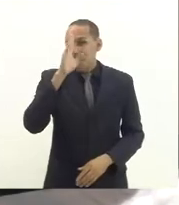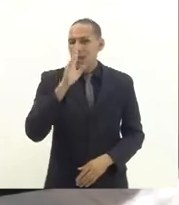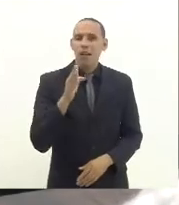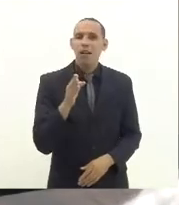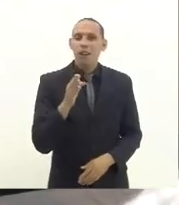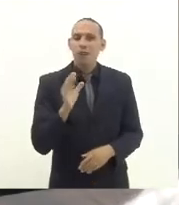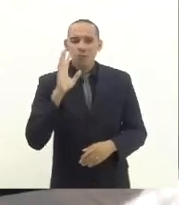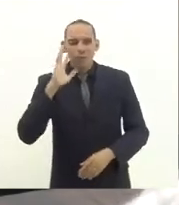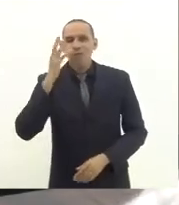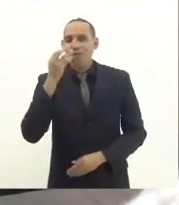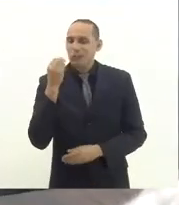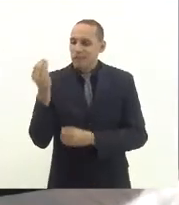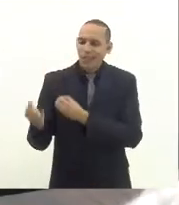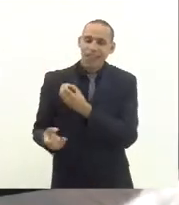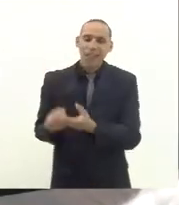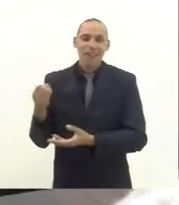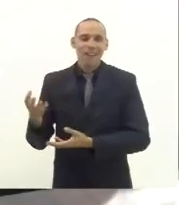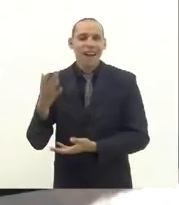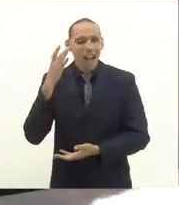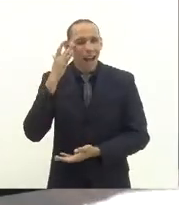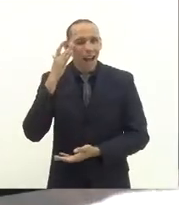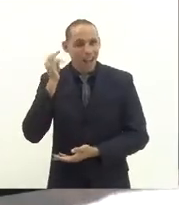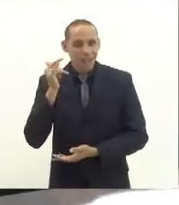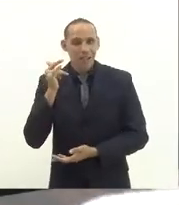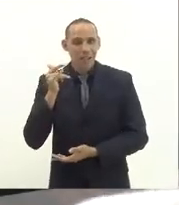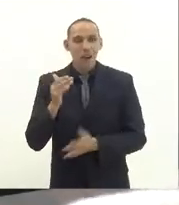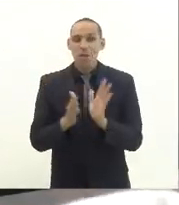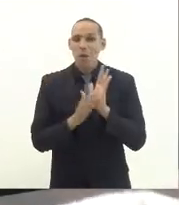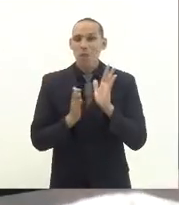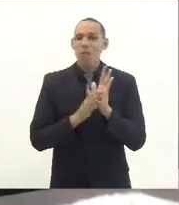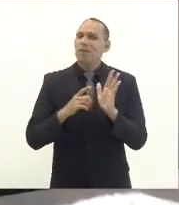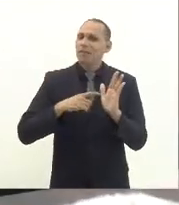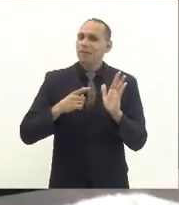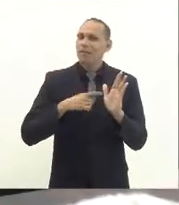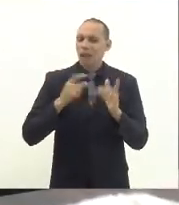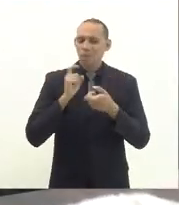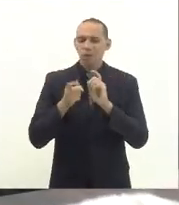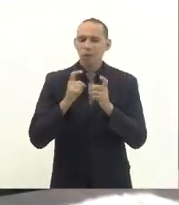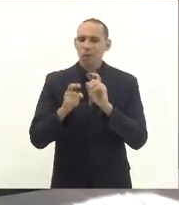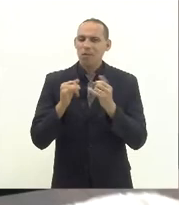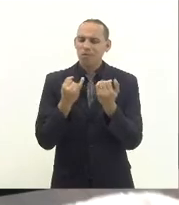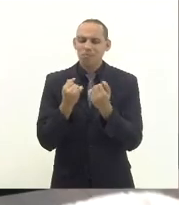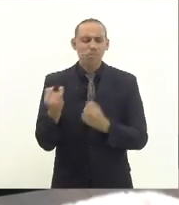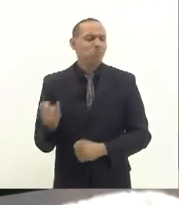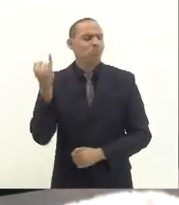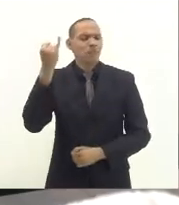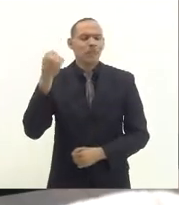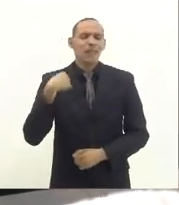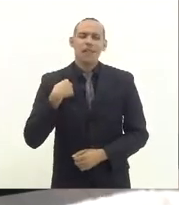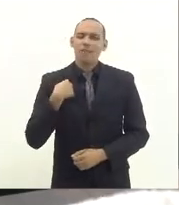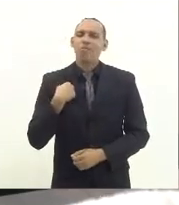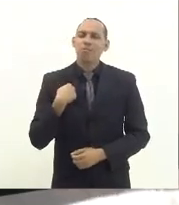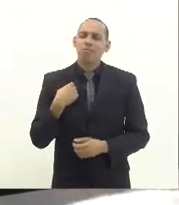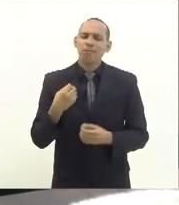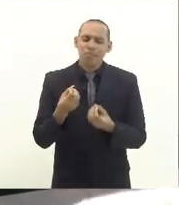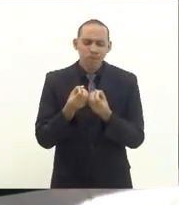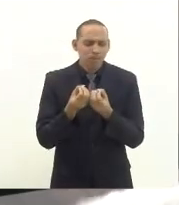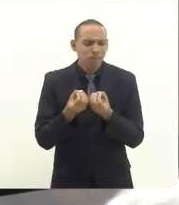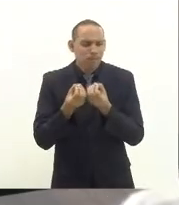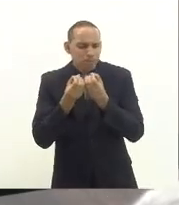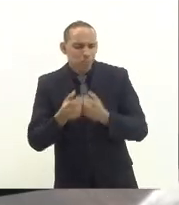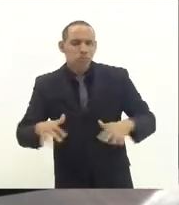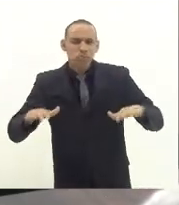propor soluções e amanhã tem essa proposição de uma em uma reunião que era aqui transmitir a